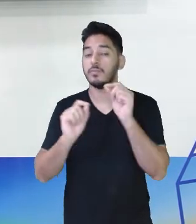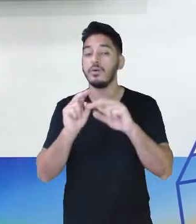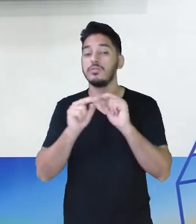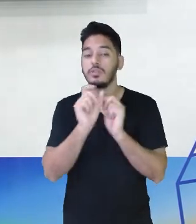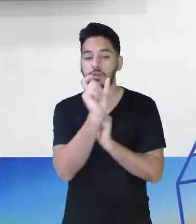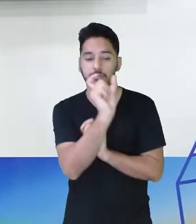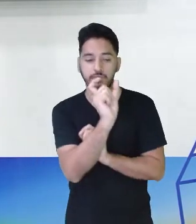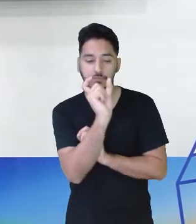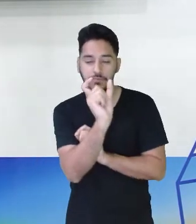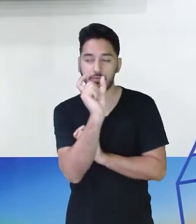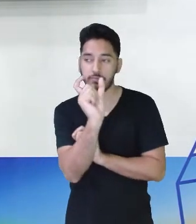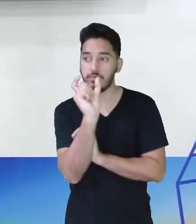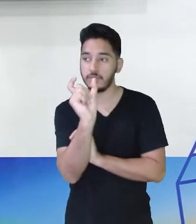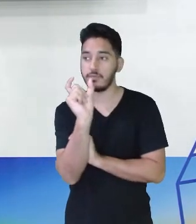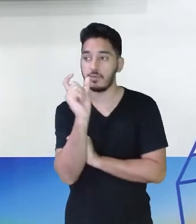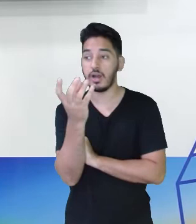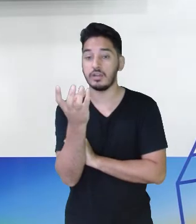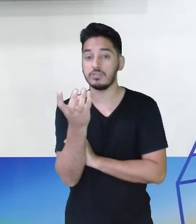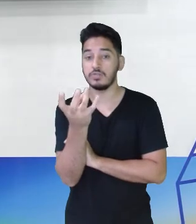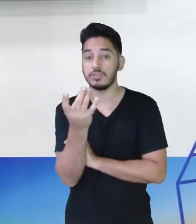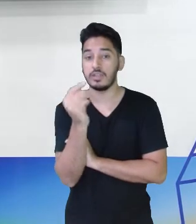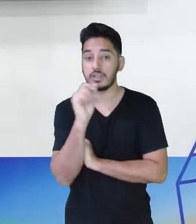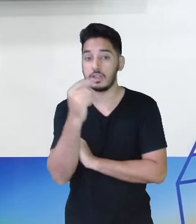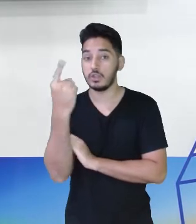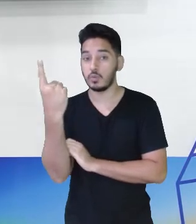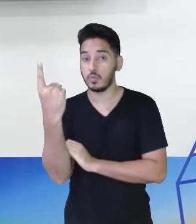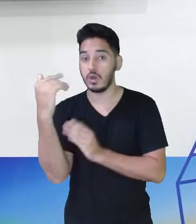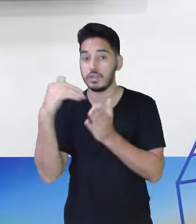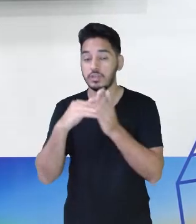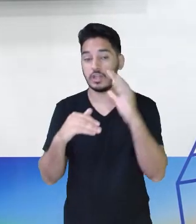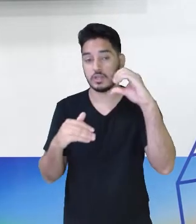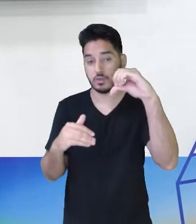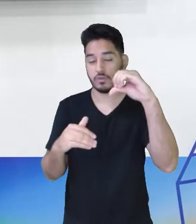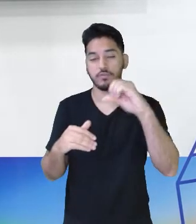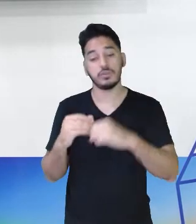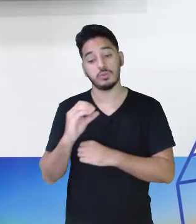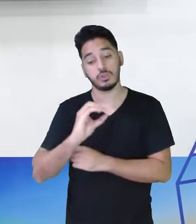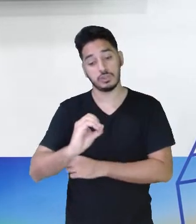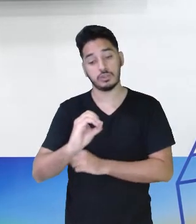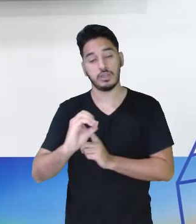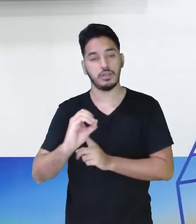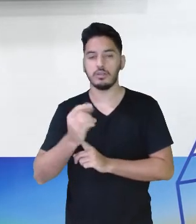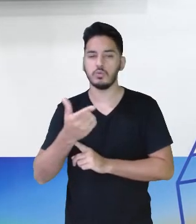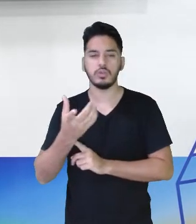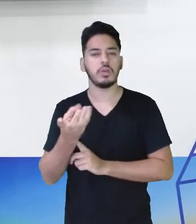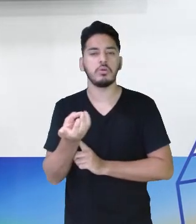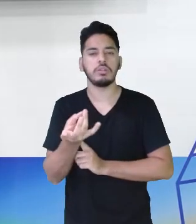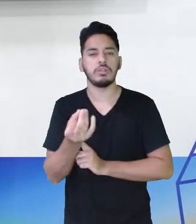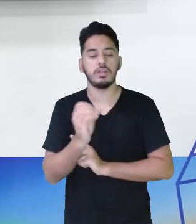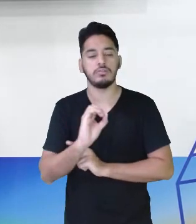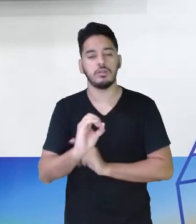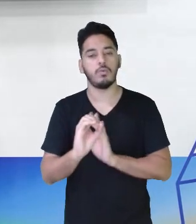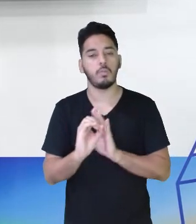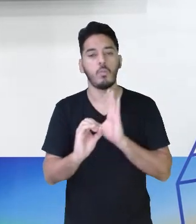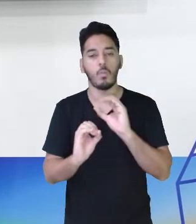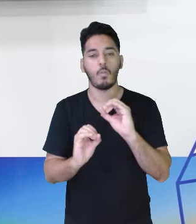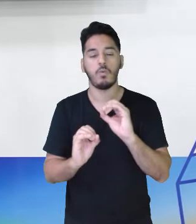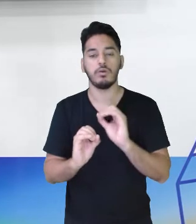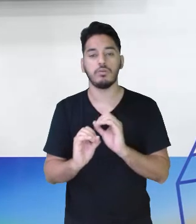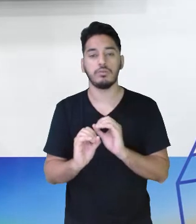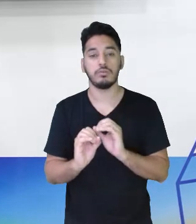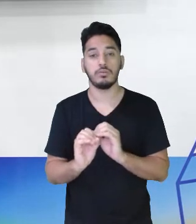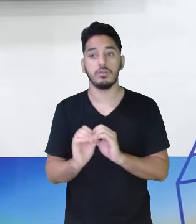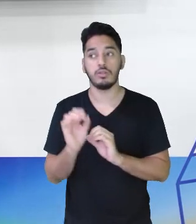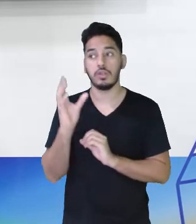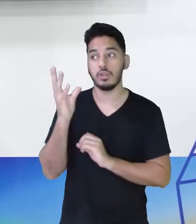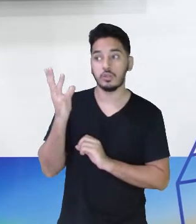As quantidades representadas, que é de 1 a 9, e o 0, que não tem quantidade nenhuma. A partir de